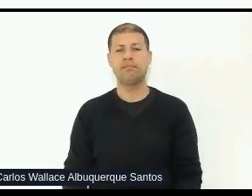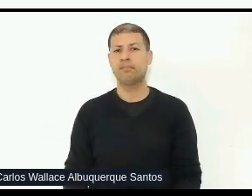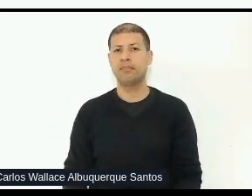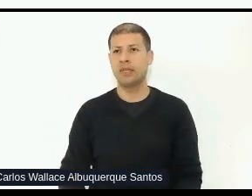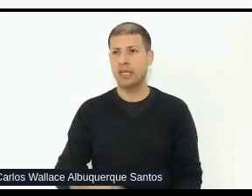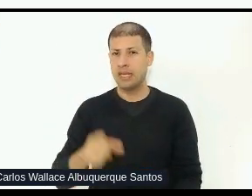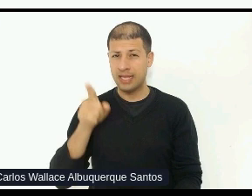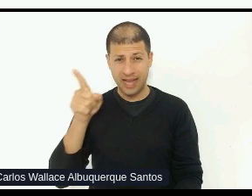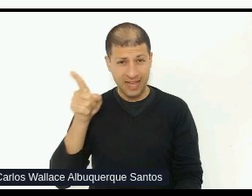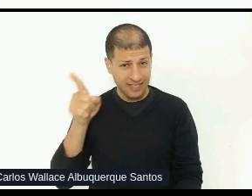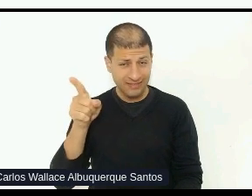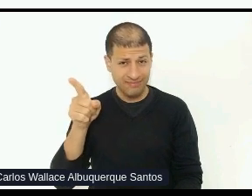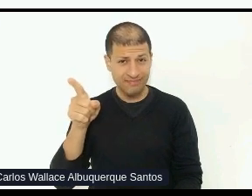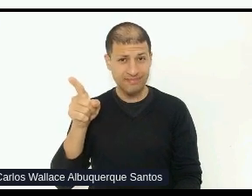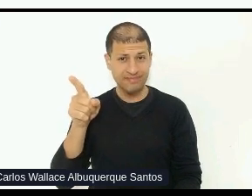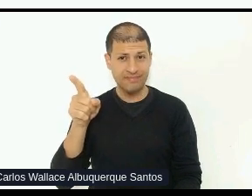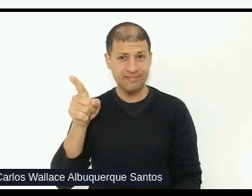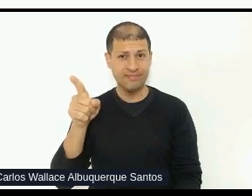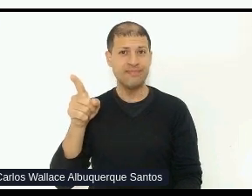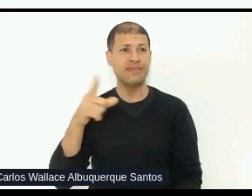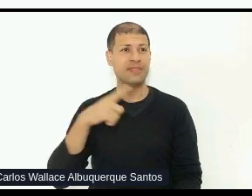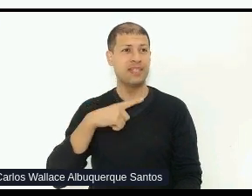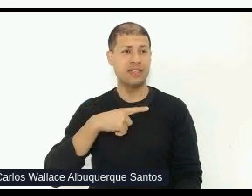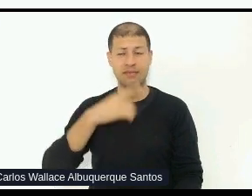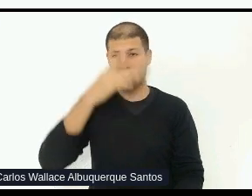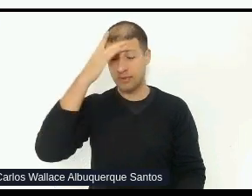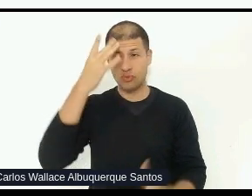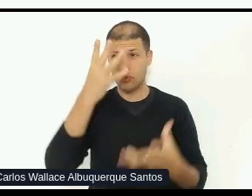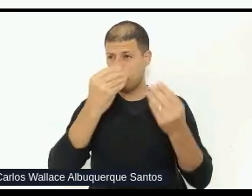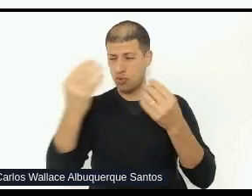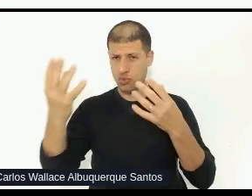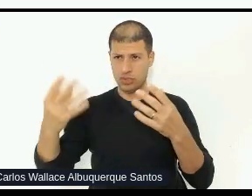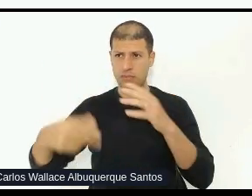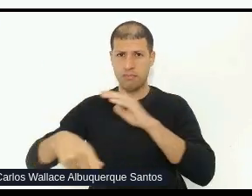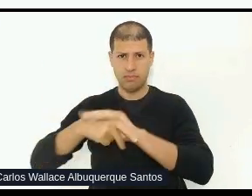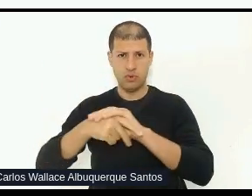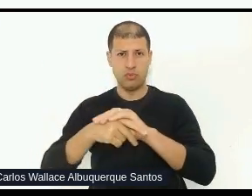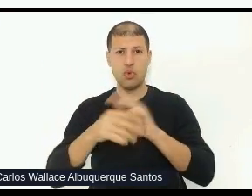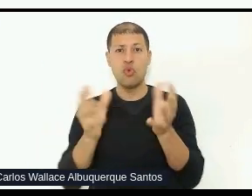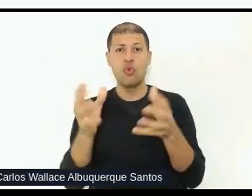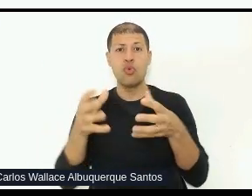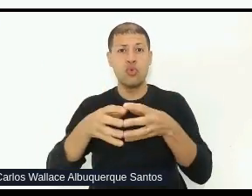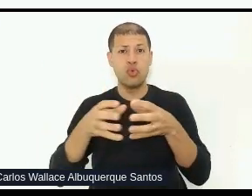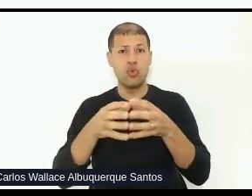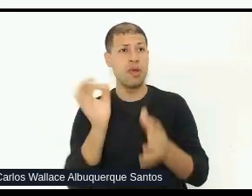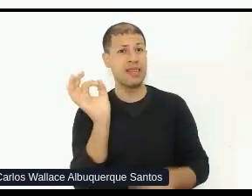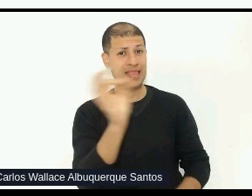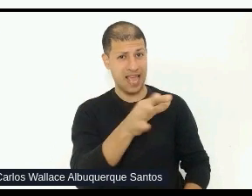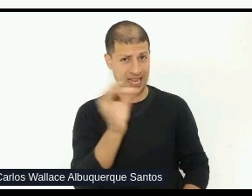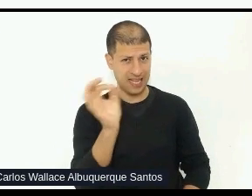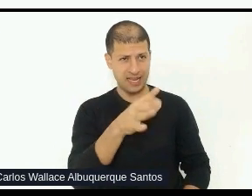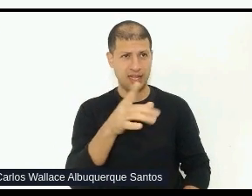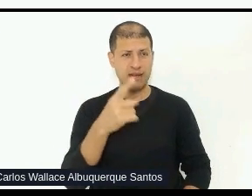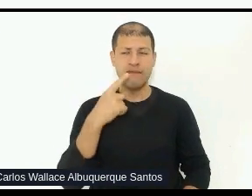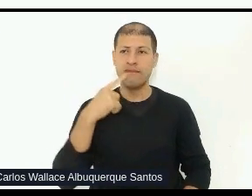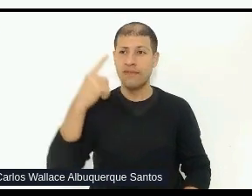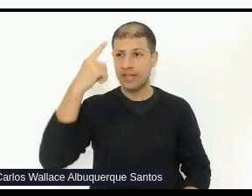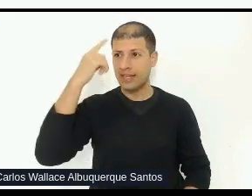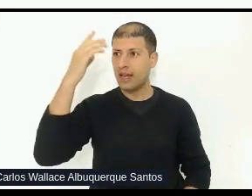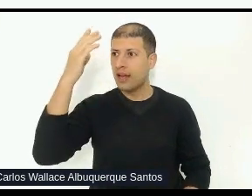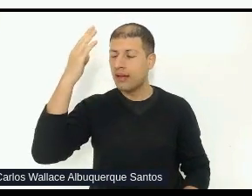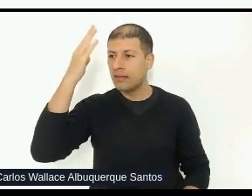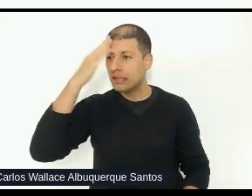dessa forma que eu e muitos outros membros do grupo do Telegram, a gente soube que Gabriela era uma pessoa com